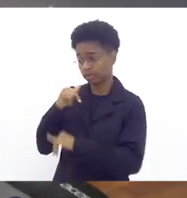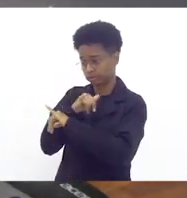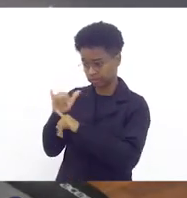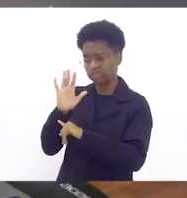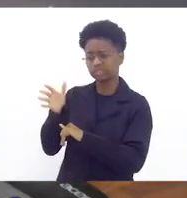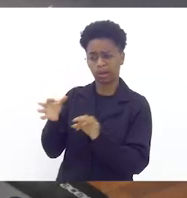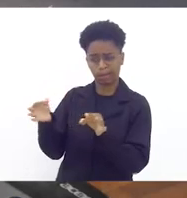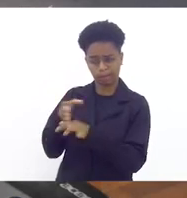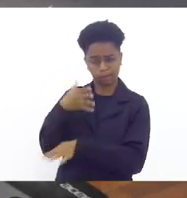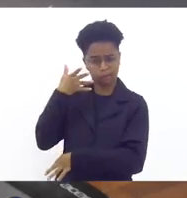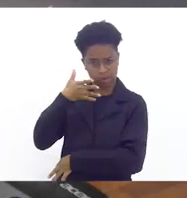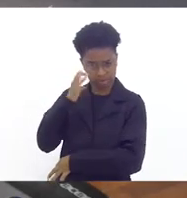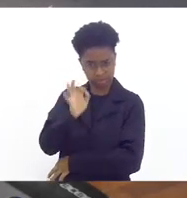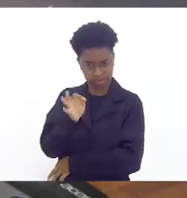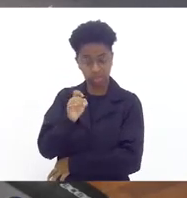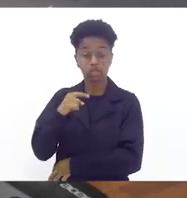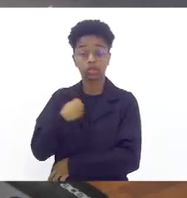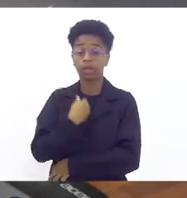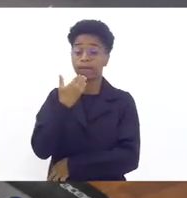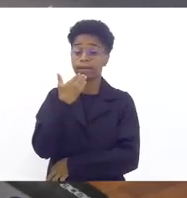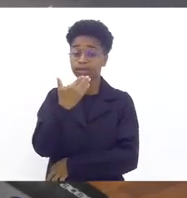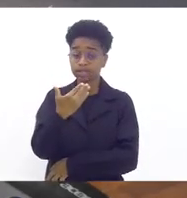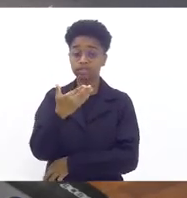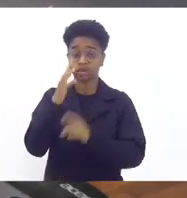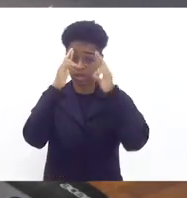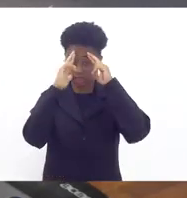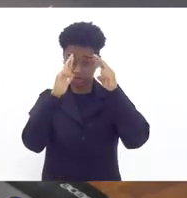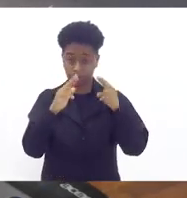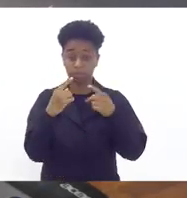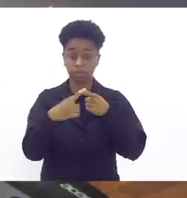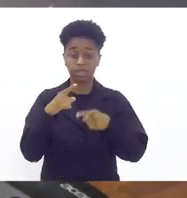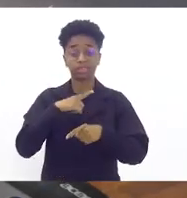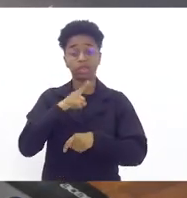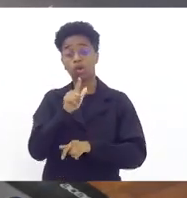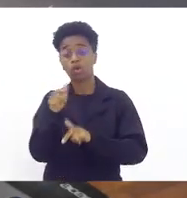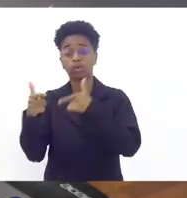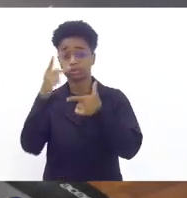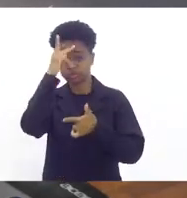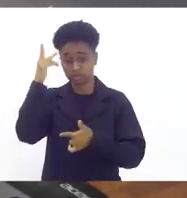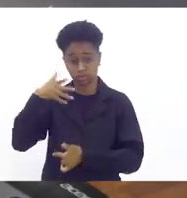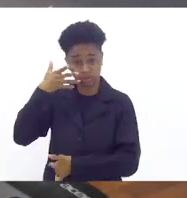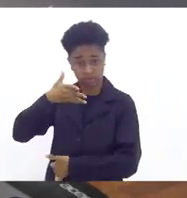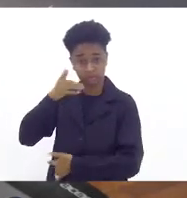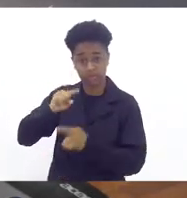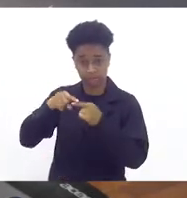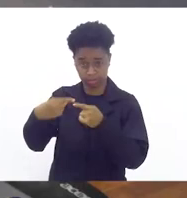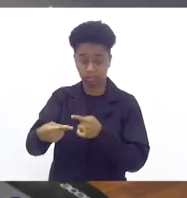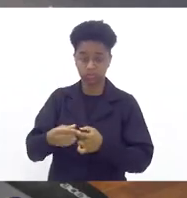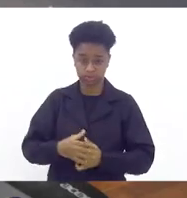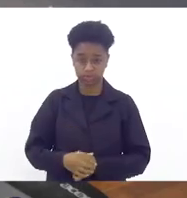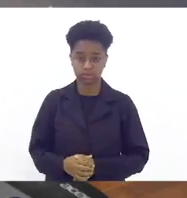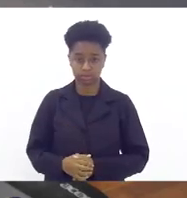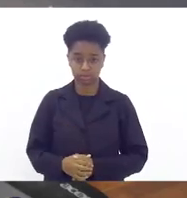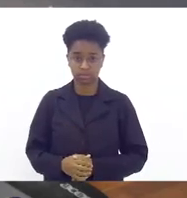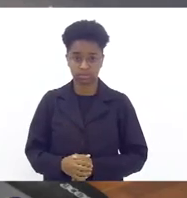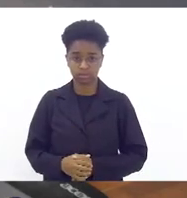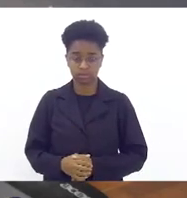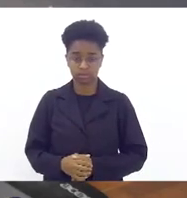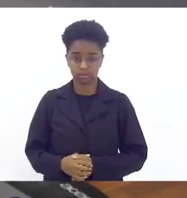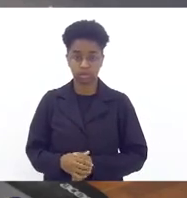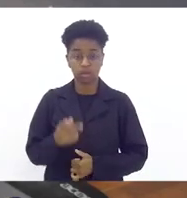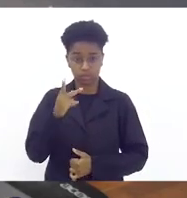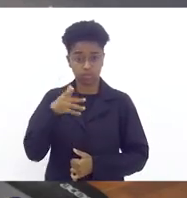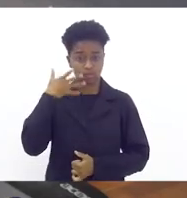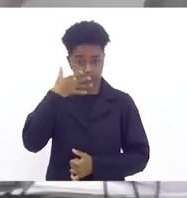a sua fala e a gente está pedindo para ela ser respeitada porque a gente tem outras falas que a gente... E eu preciso... E eu preciso... A